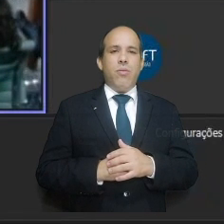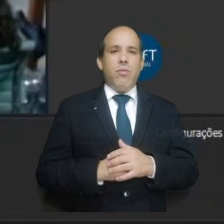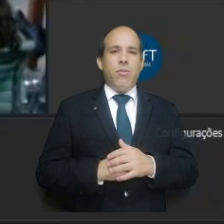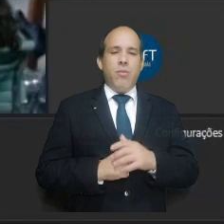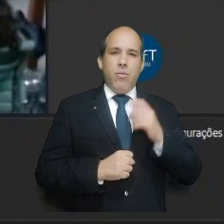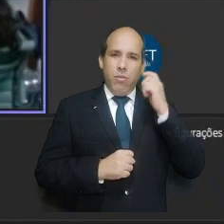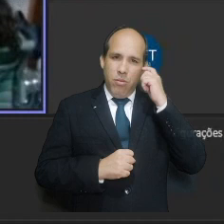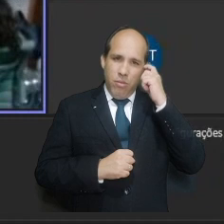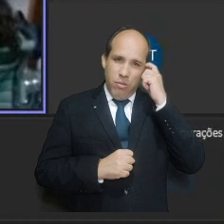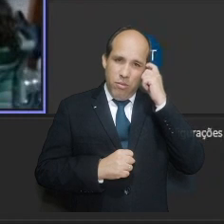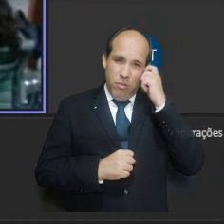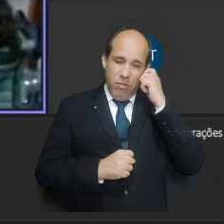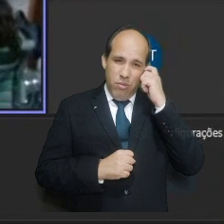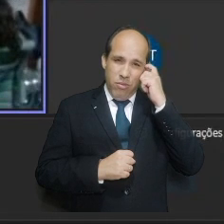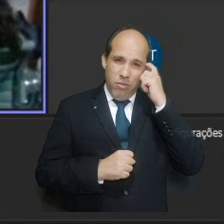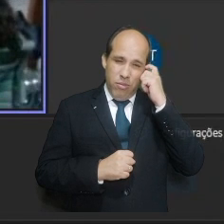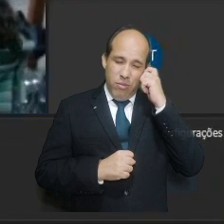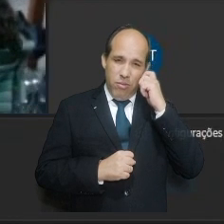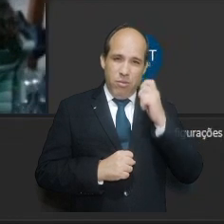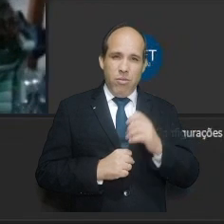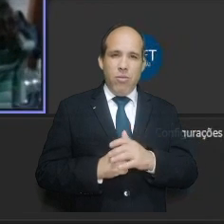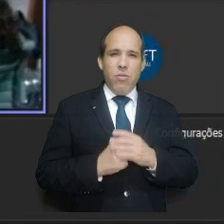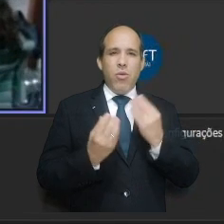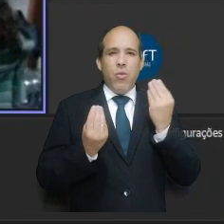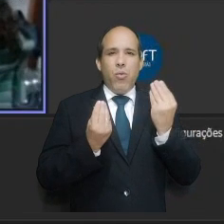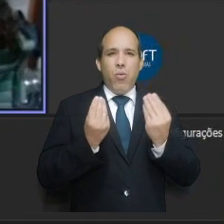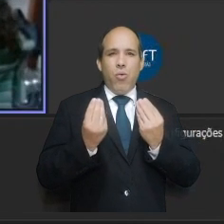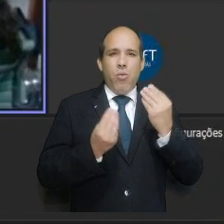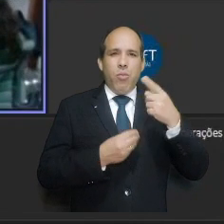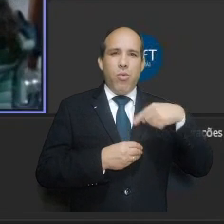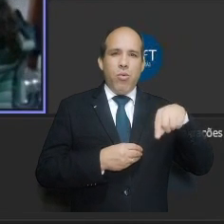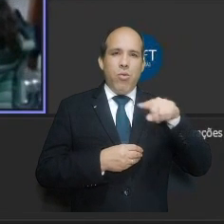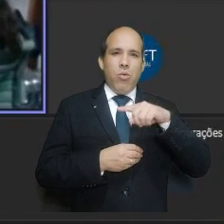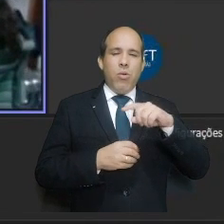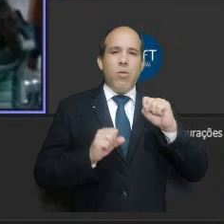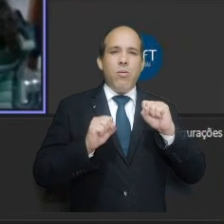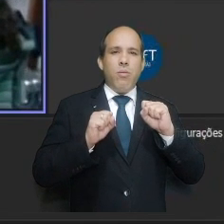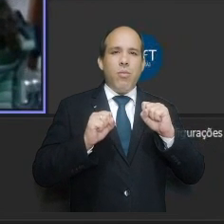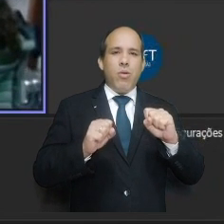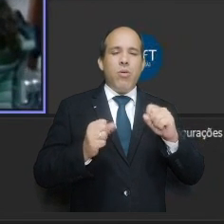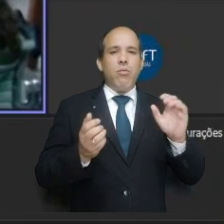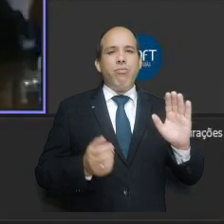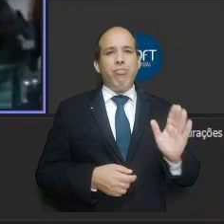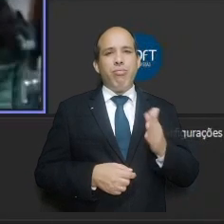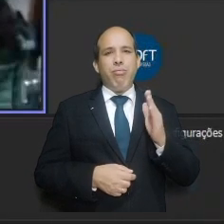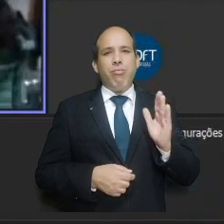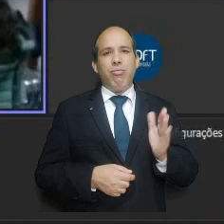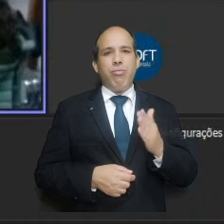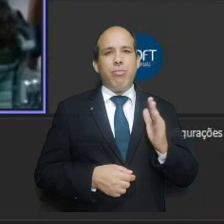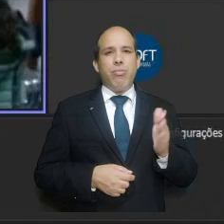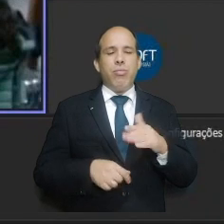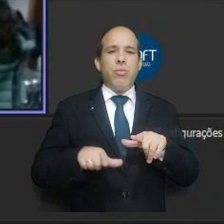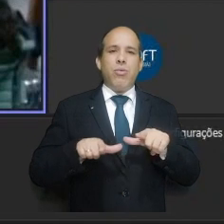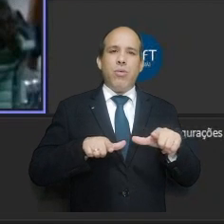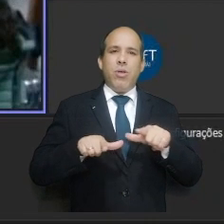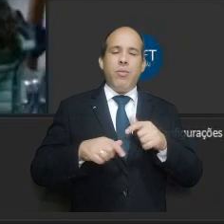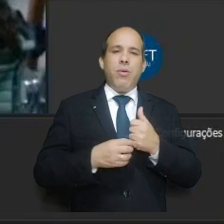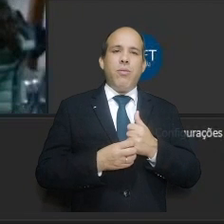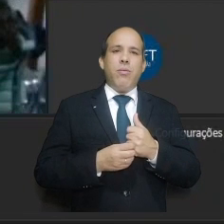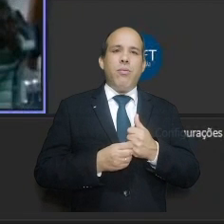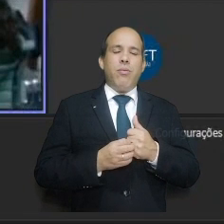244287. Ok. Doutor André, para a questão de nós podermos encaminharmos os